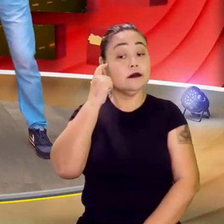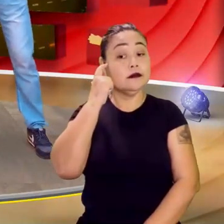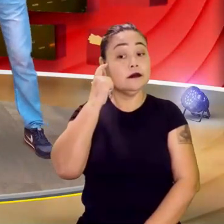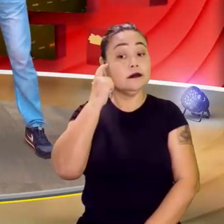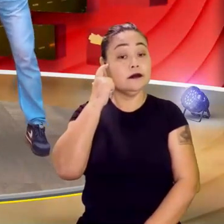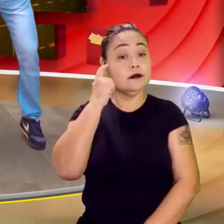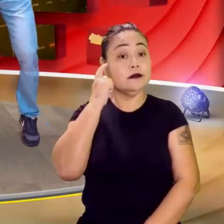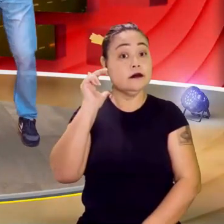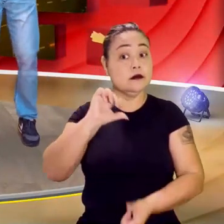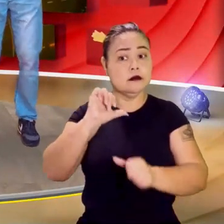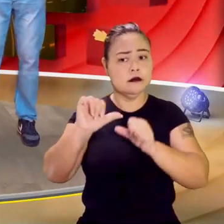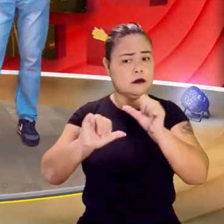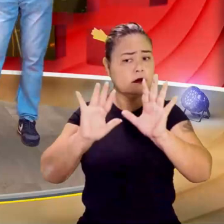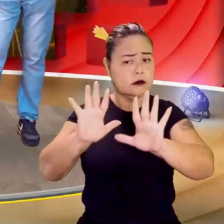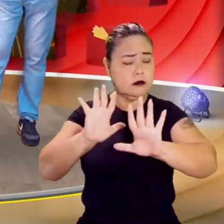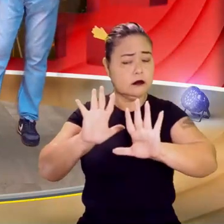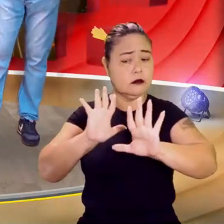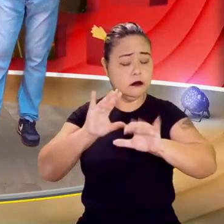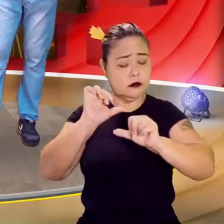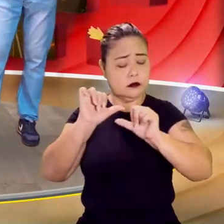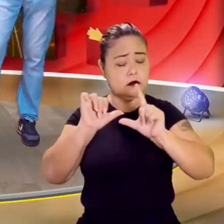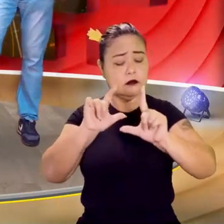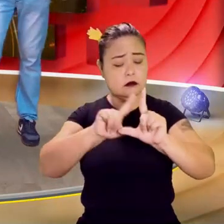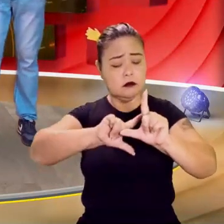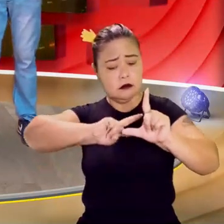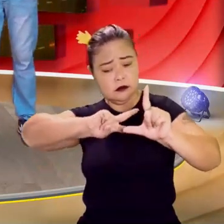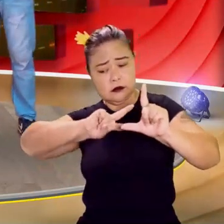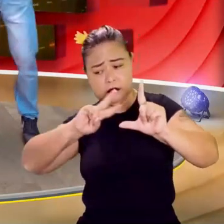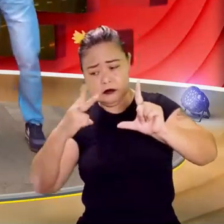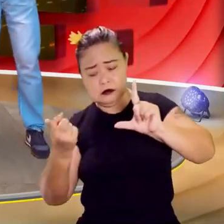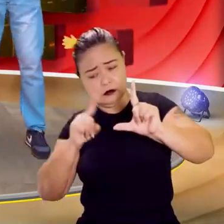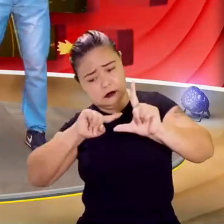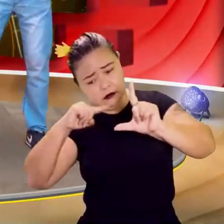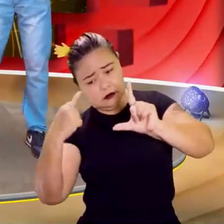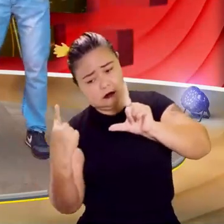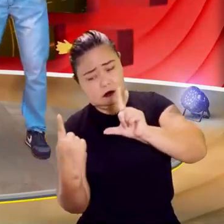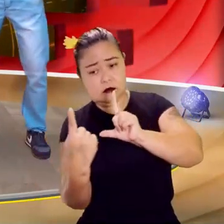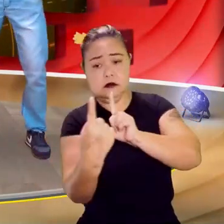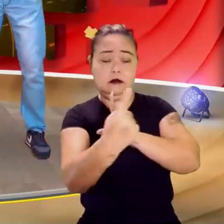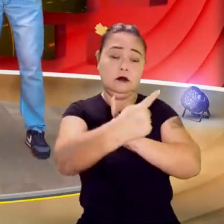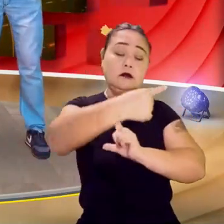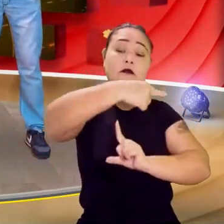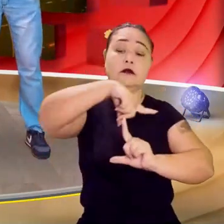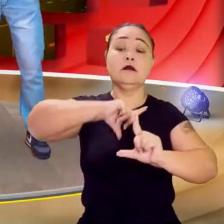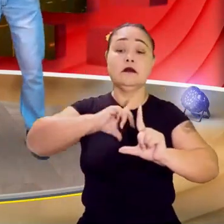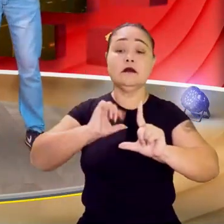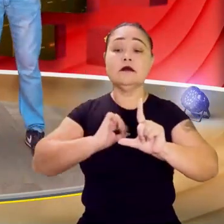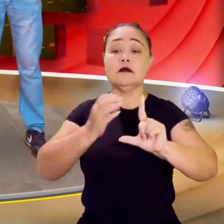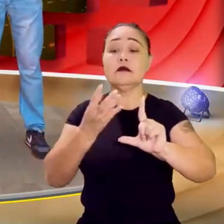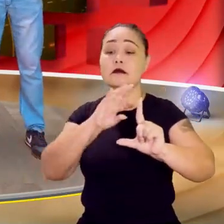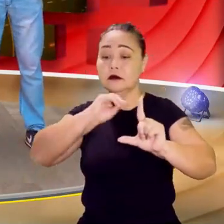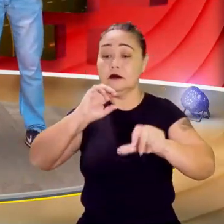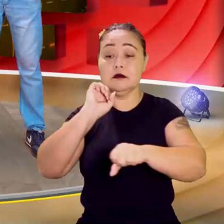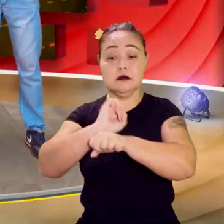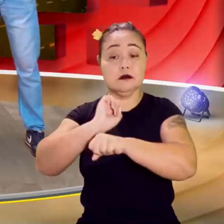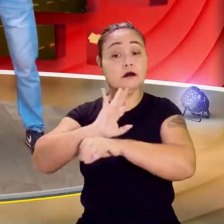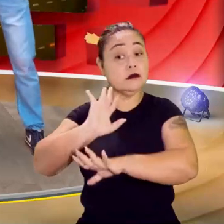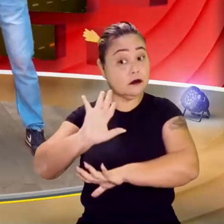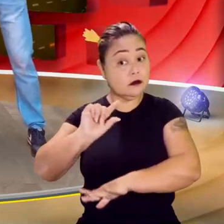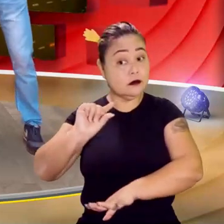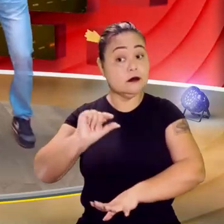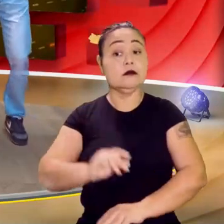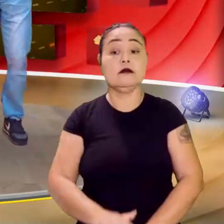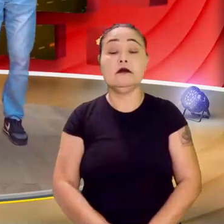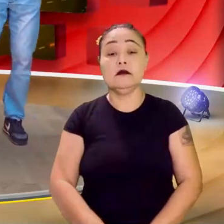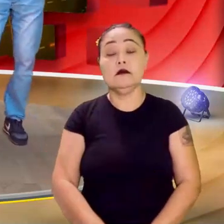Pensando. Peraí que eles ainda estão transformando, né? Eles estão fazendo, fazendo o giro da felicidade, estão tudo isso. Então Entendi. A gente tem que esperar um pouquinho, é